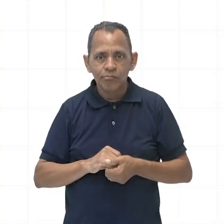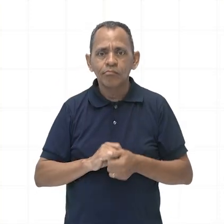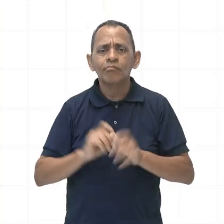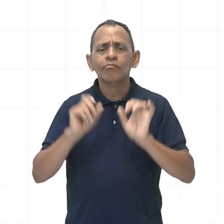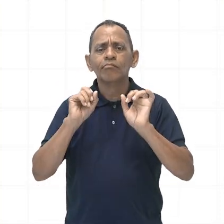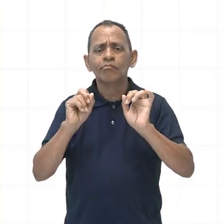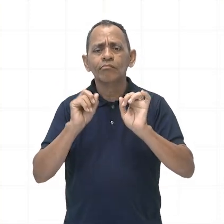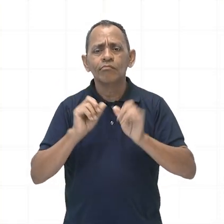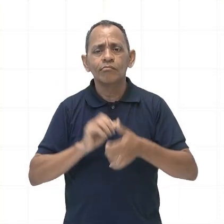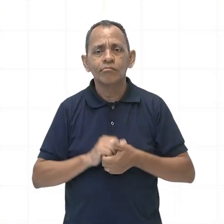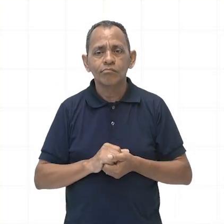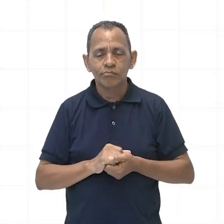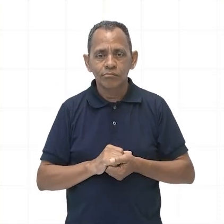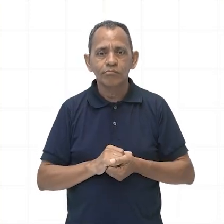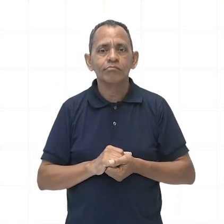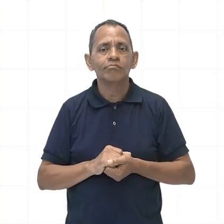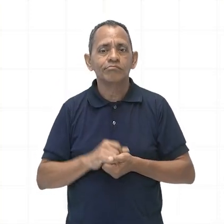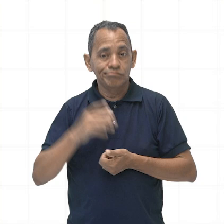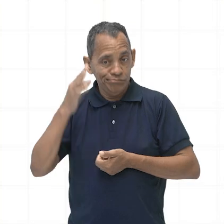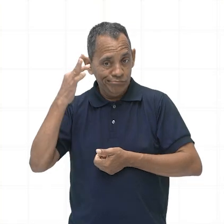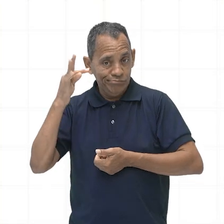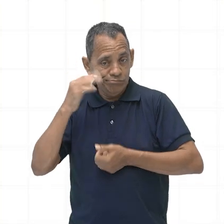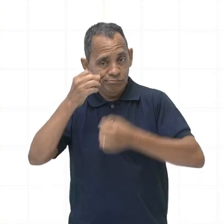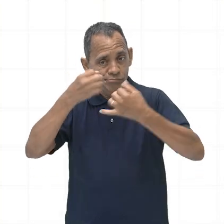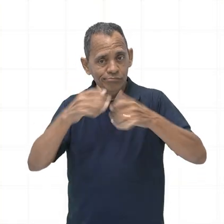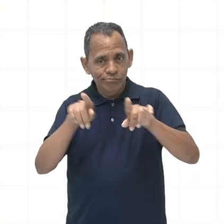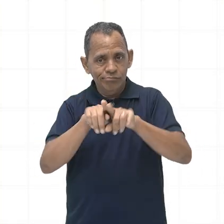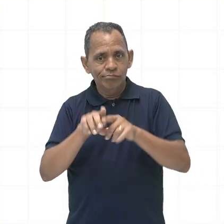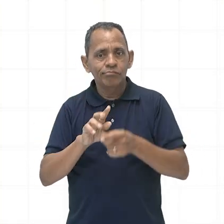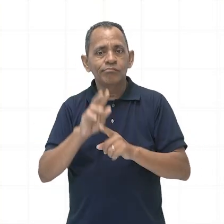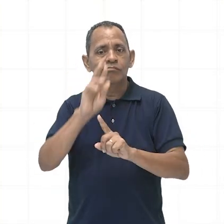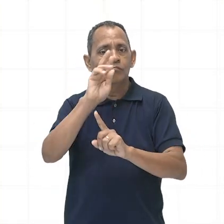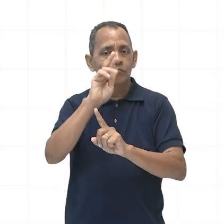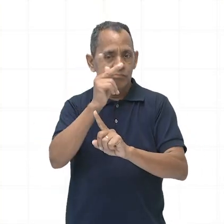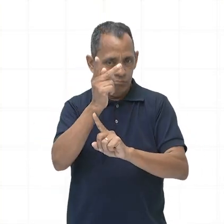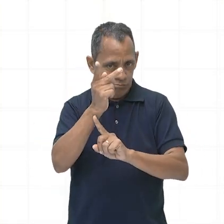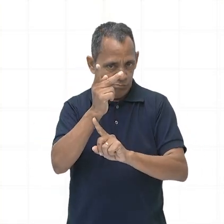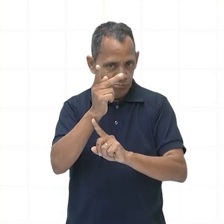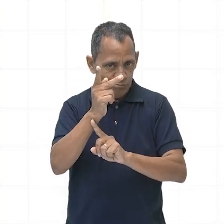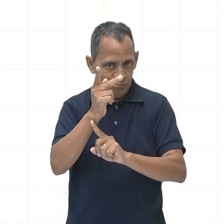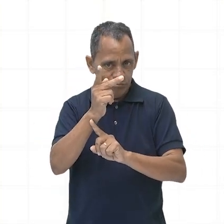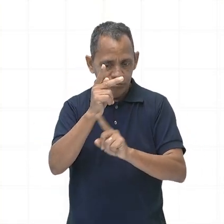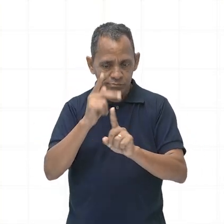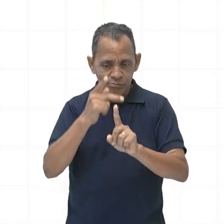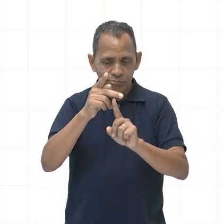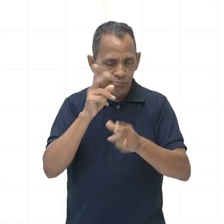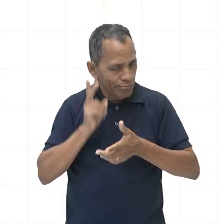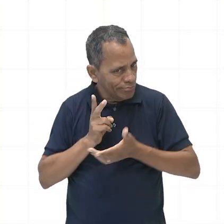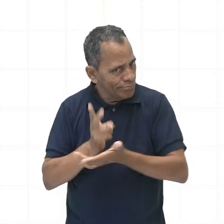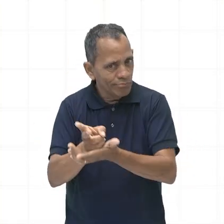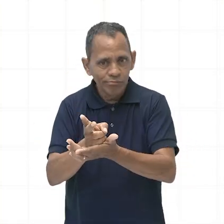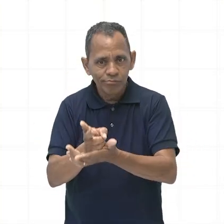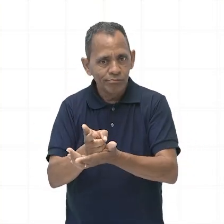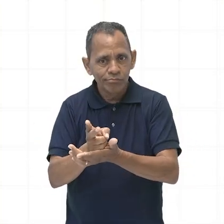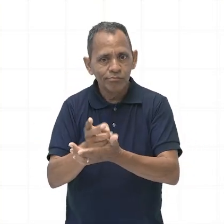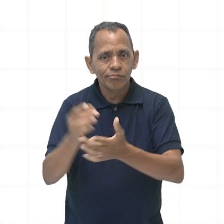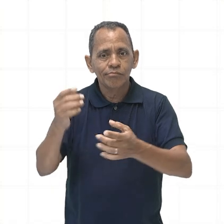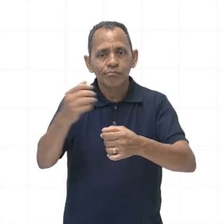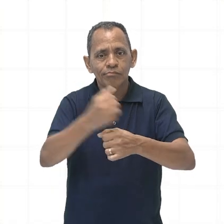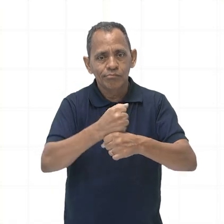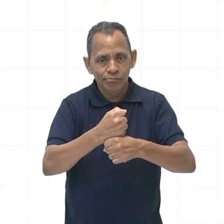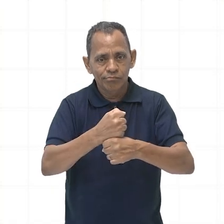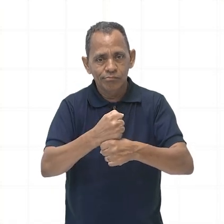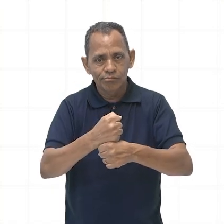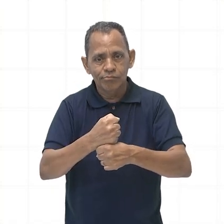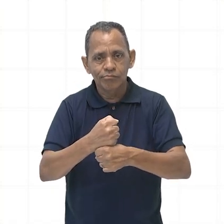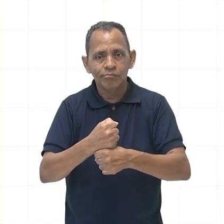quê? O Teorema de Pitágoras diz que a hipotenusa ao quadrado é sempre igual à medida